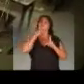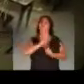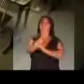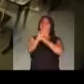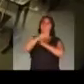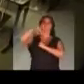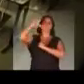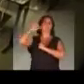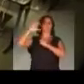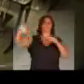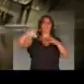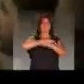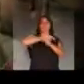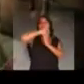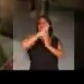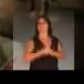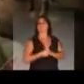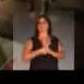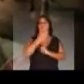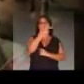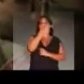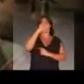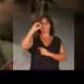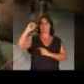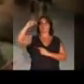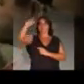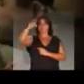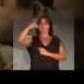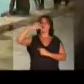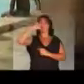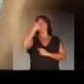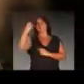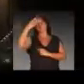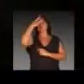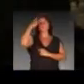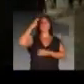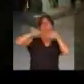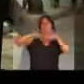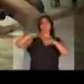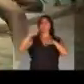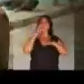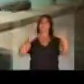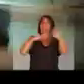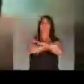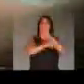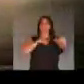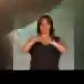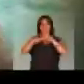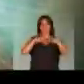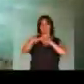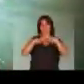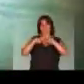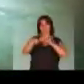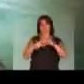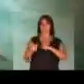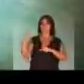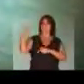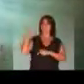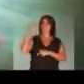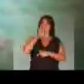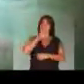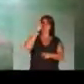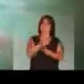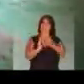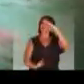2007, cerca de 200 pessoas com deficiência foram inseridas no mercado de trabalho. Aqui descobri que limites podem ser superados